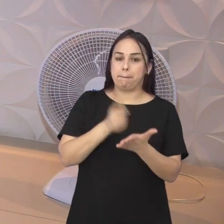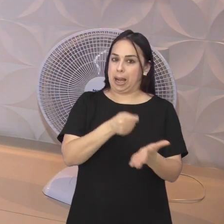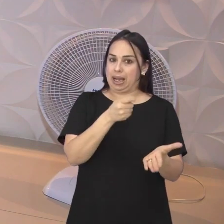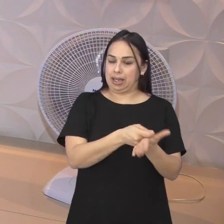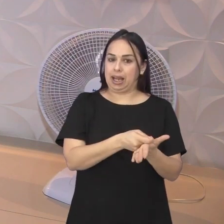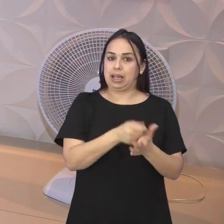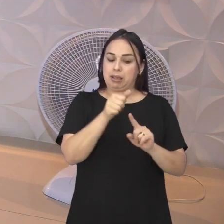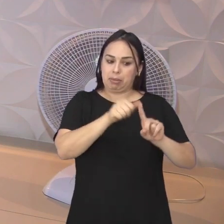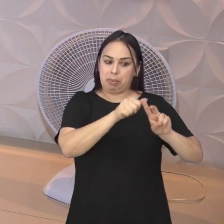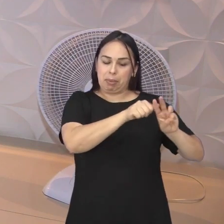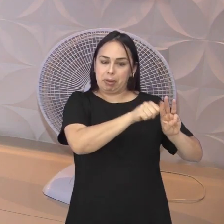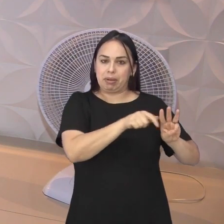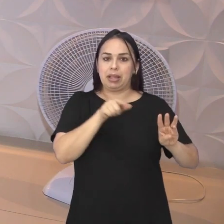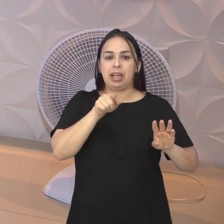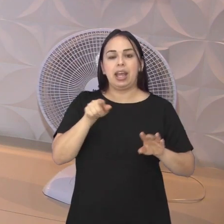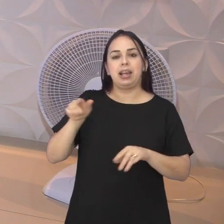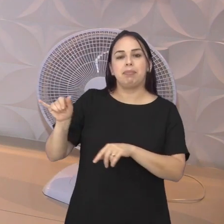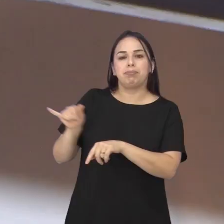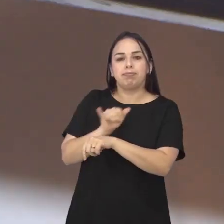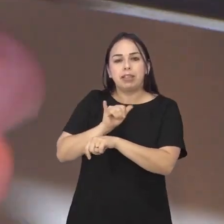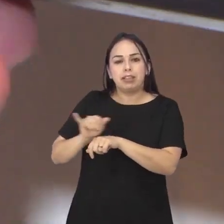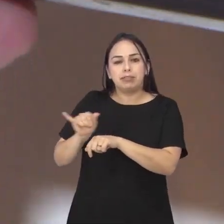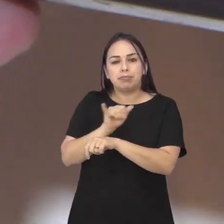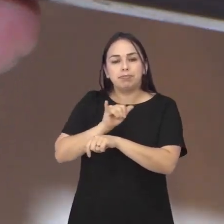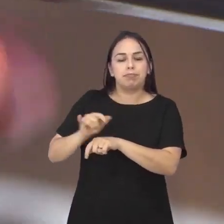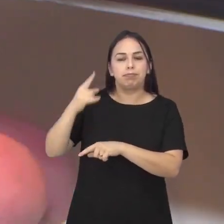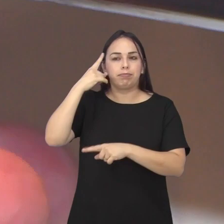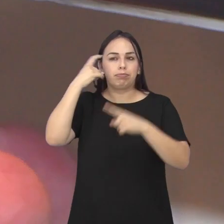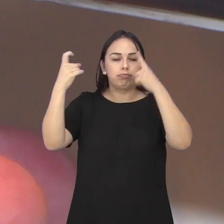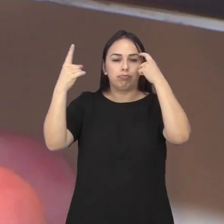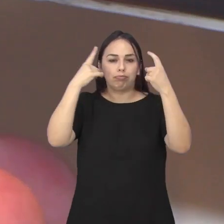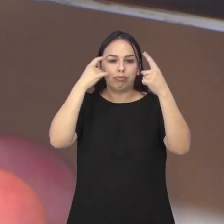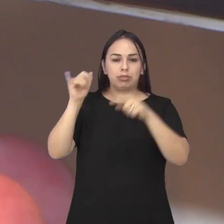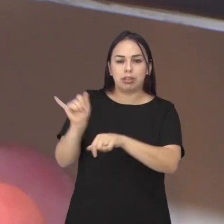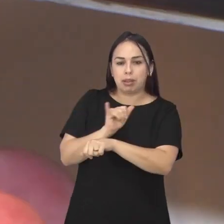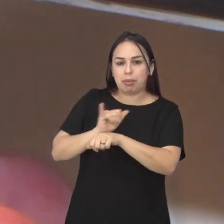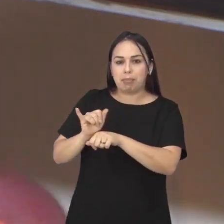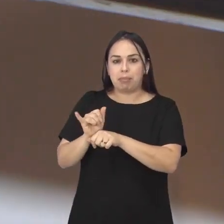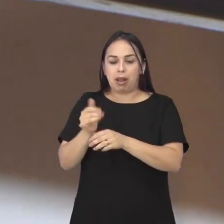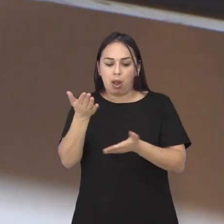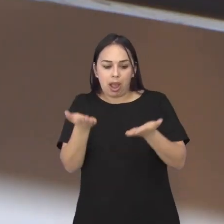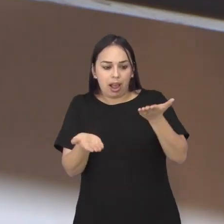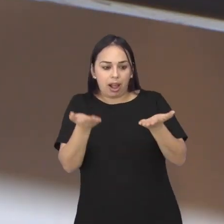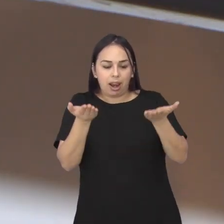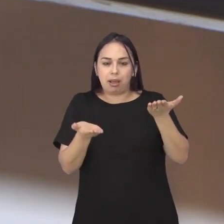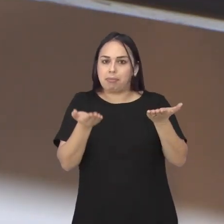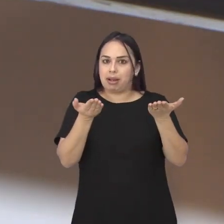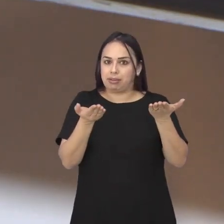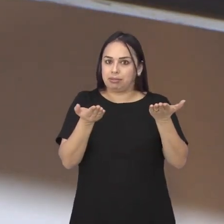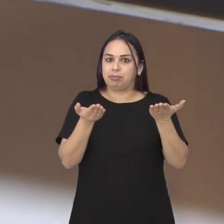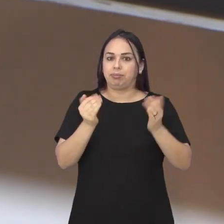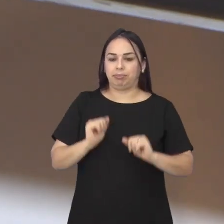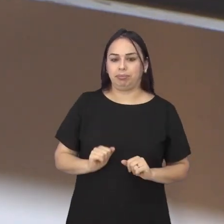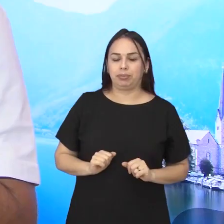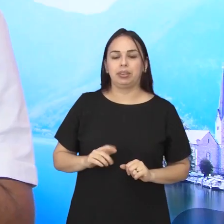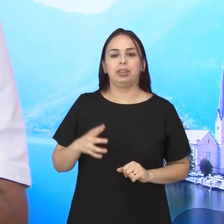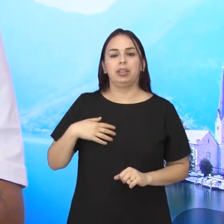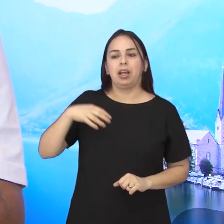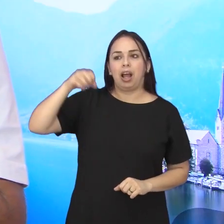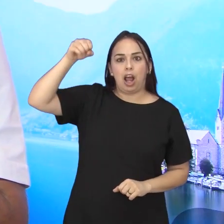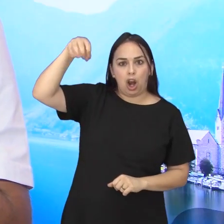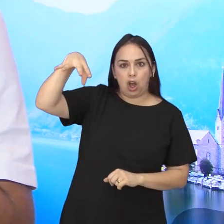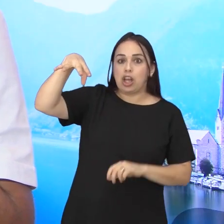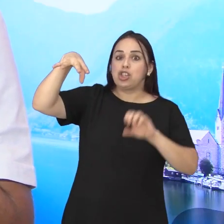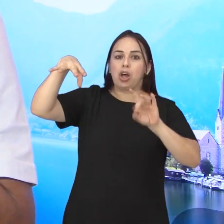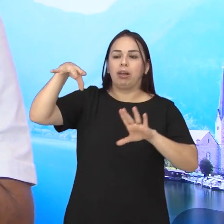com essa despesa mensal, ele e a família precisam tomar algumas medidas para equilibrar o orçamento da casa. A iluminação,